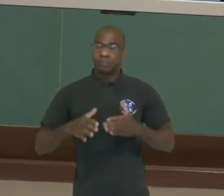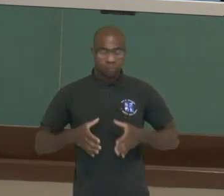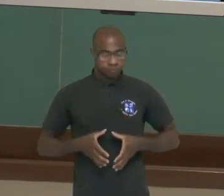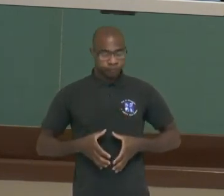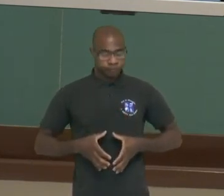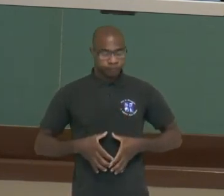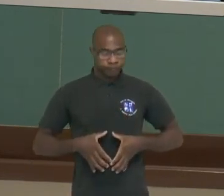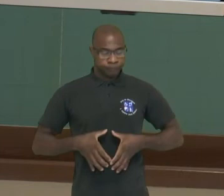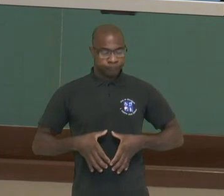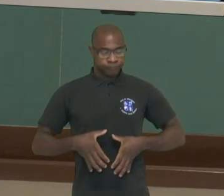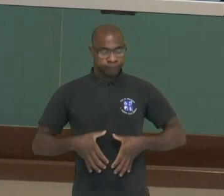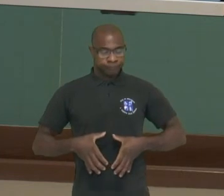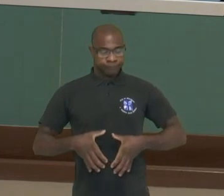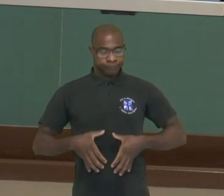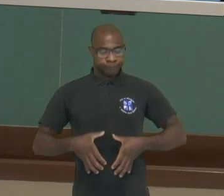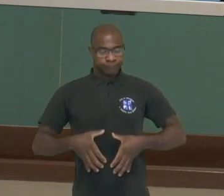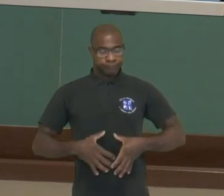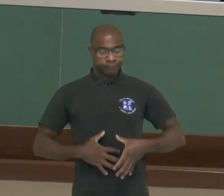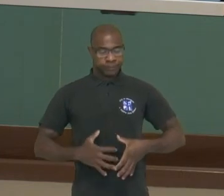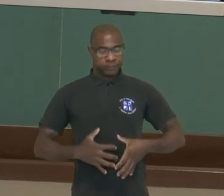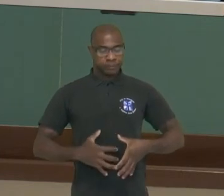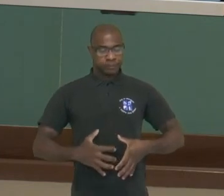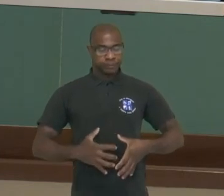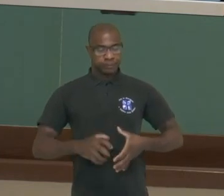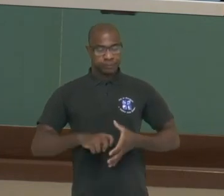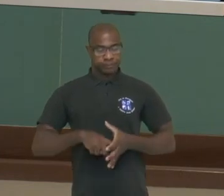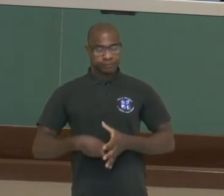Então, conforme o crescimento desse